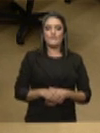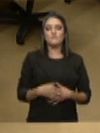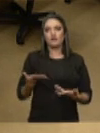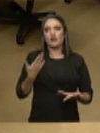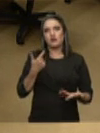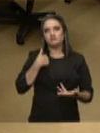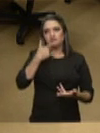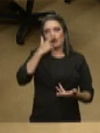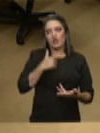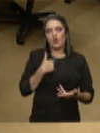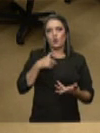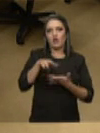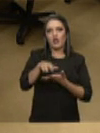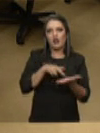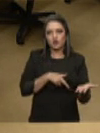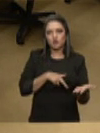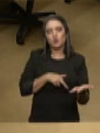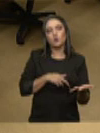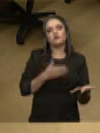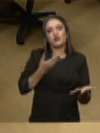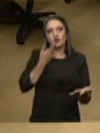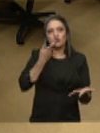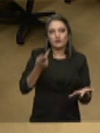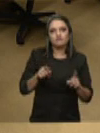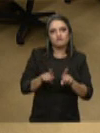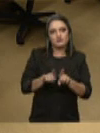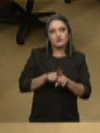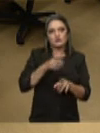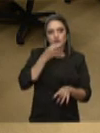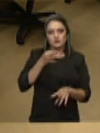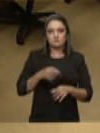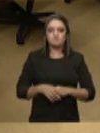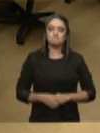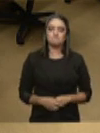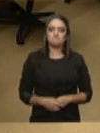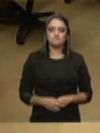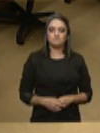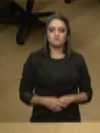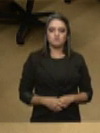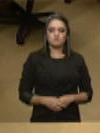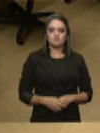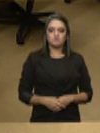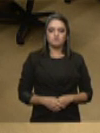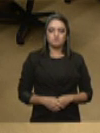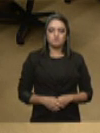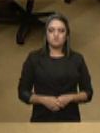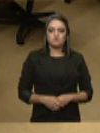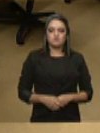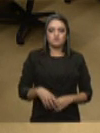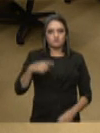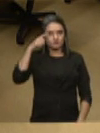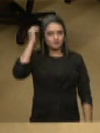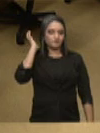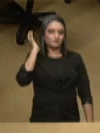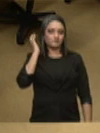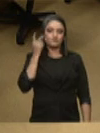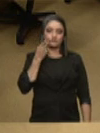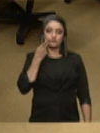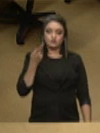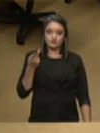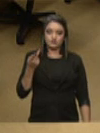relator, fazer uma observação. Pois não, ministro. Permite, ministro Luiz